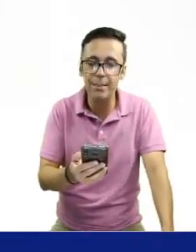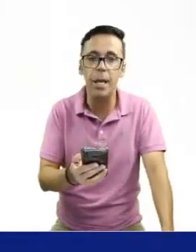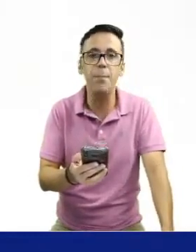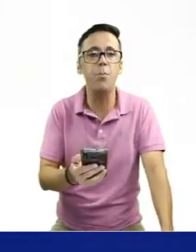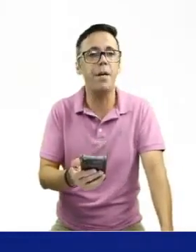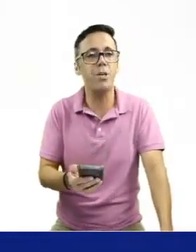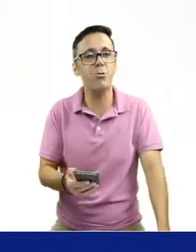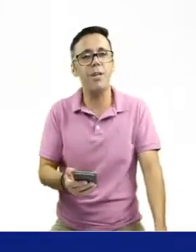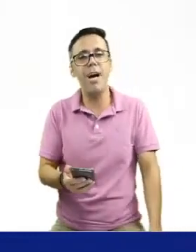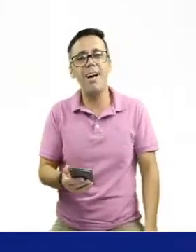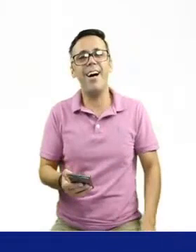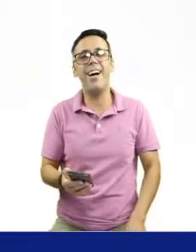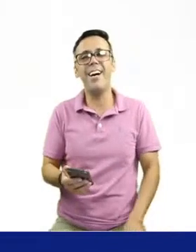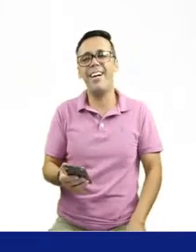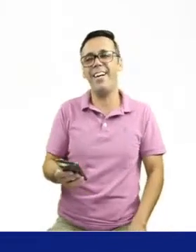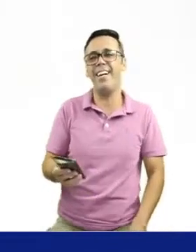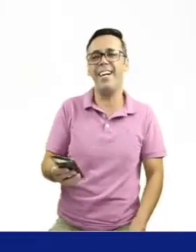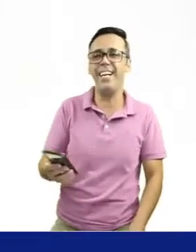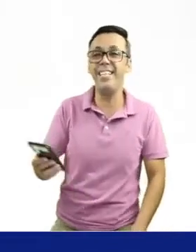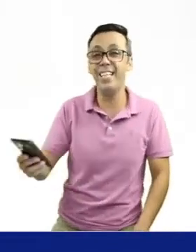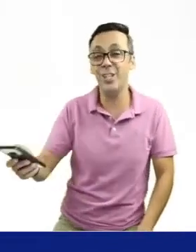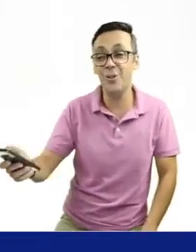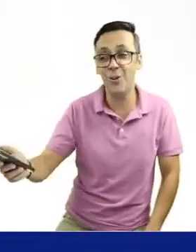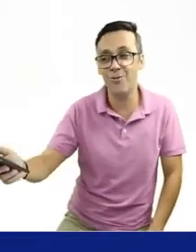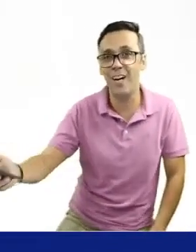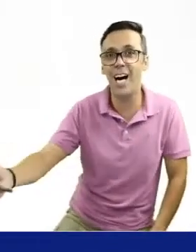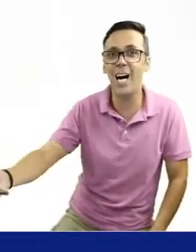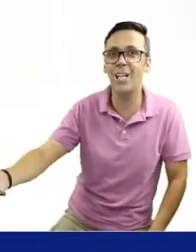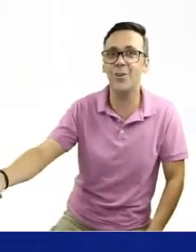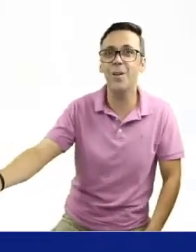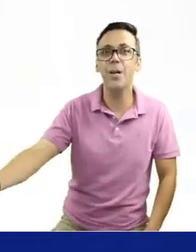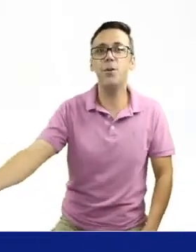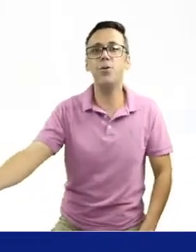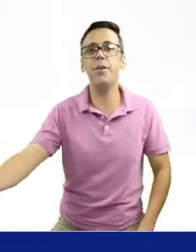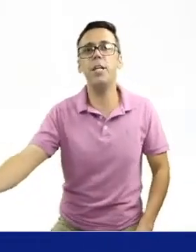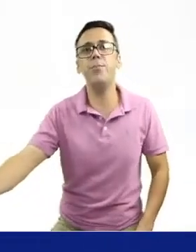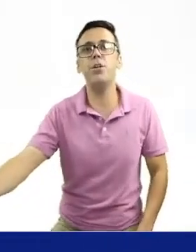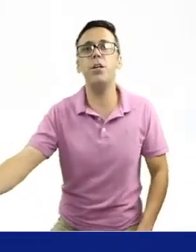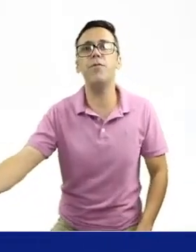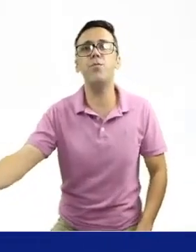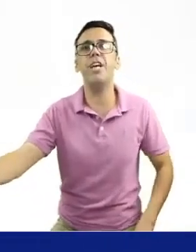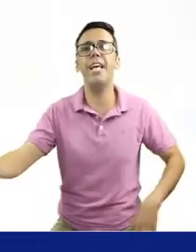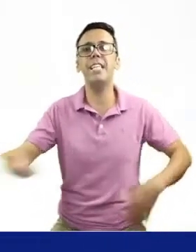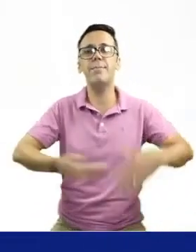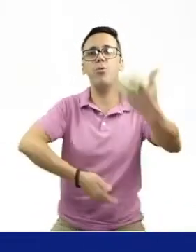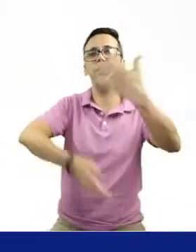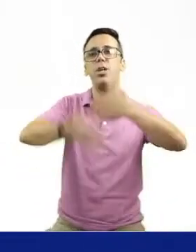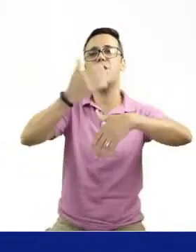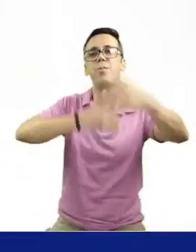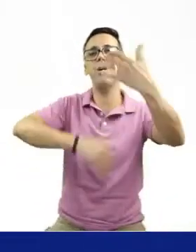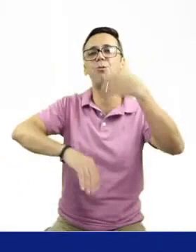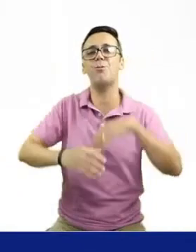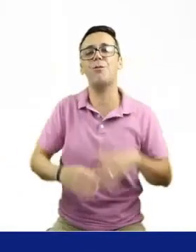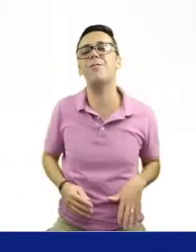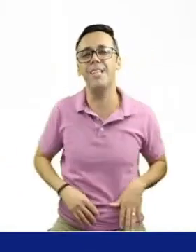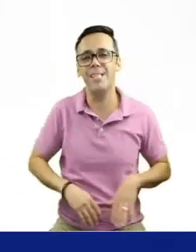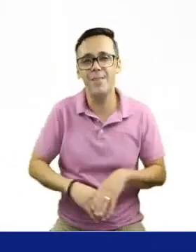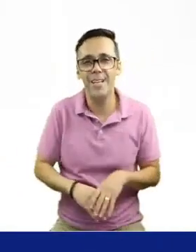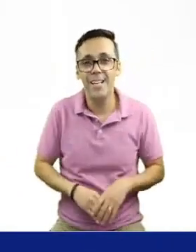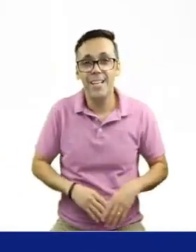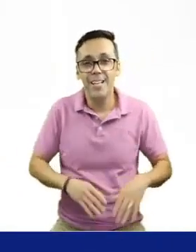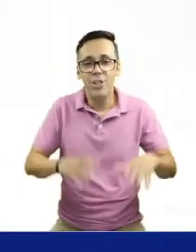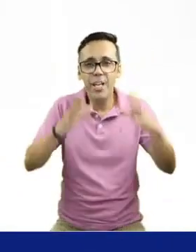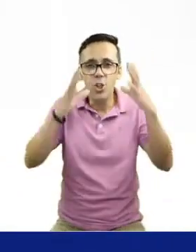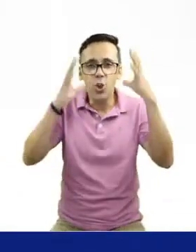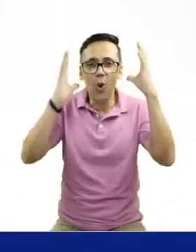sem tempo para estudar e entra no que eu falo pessoal daqui a pouquinho vamos responder umas perguntas para